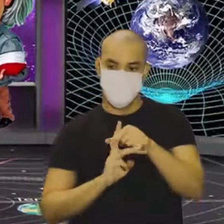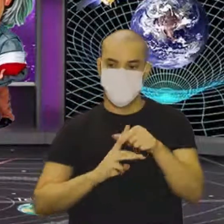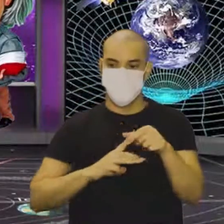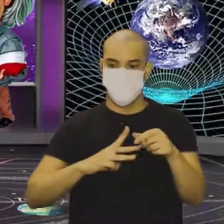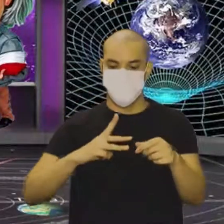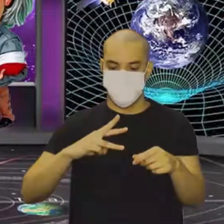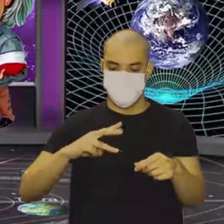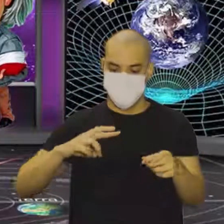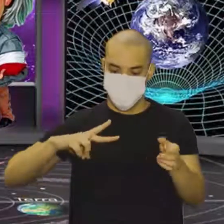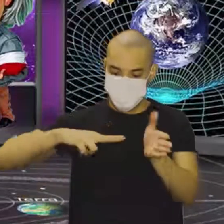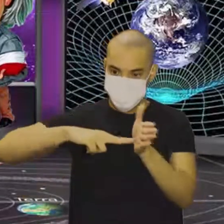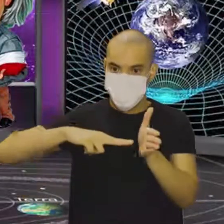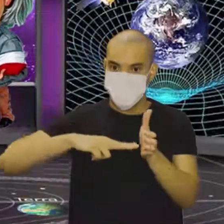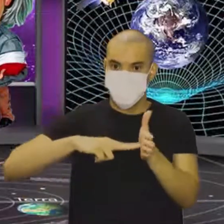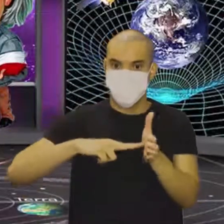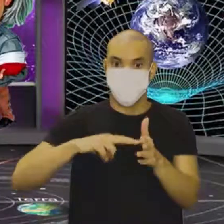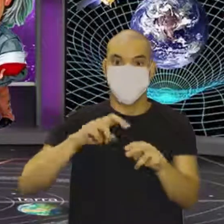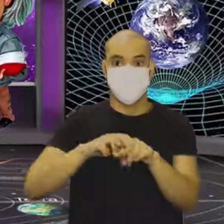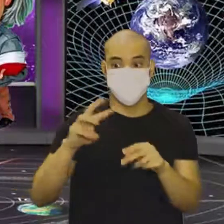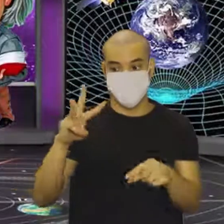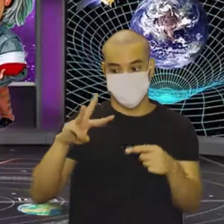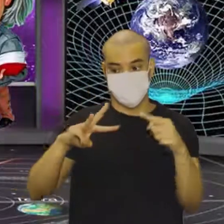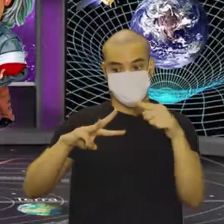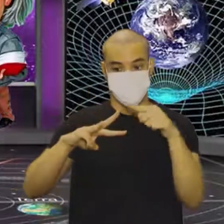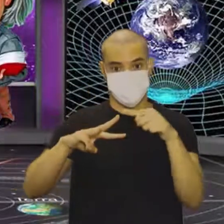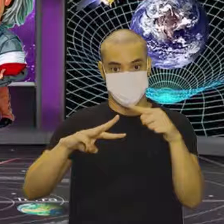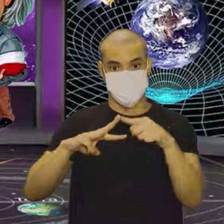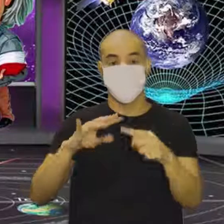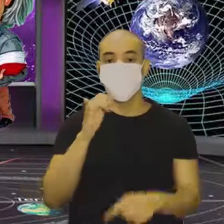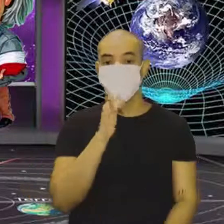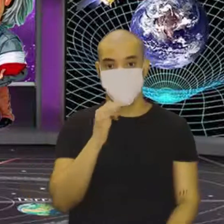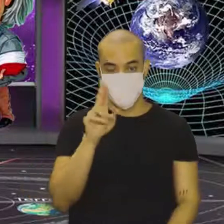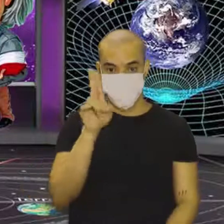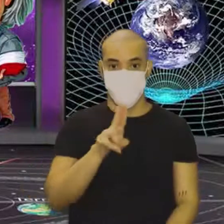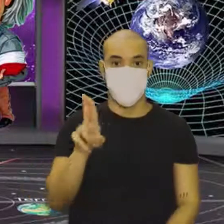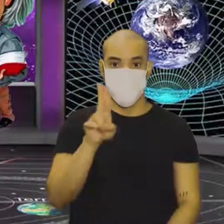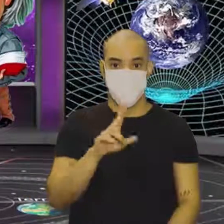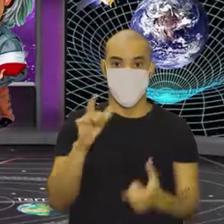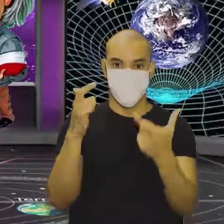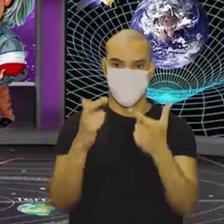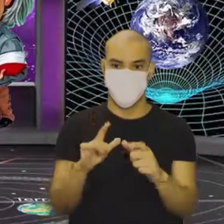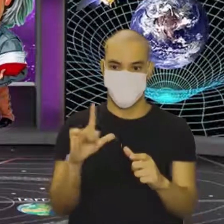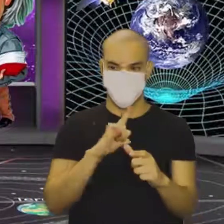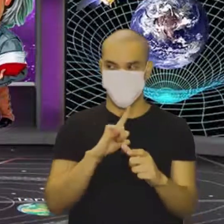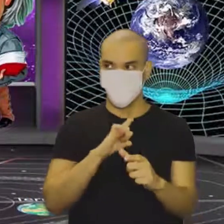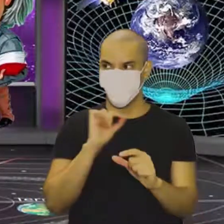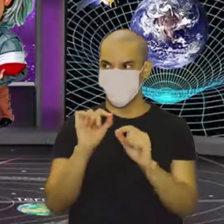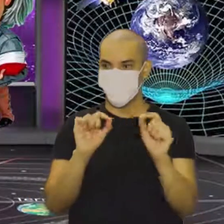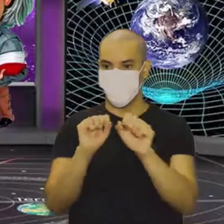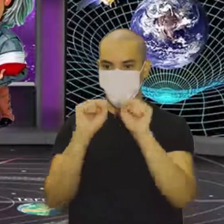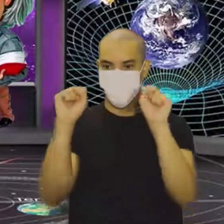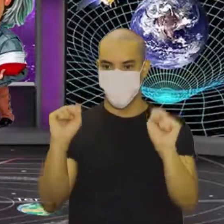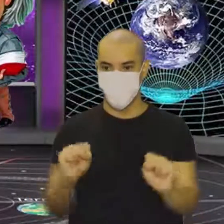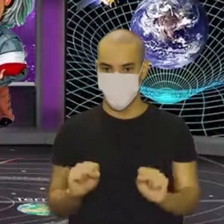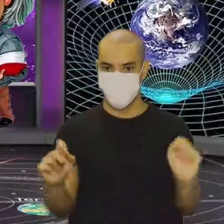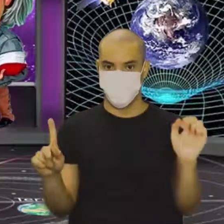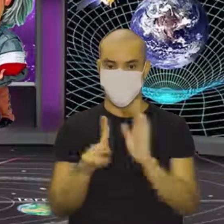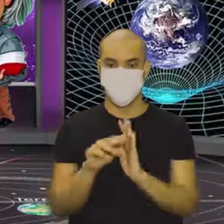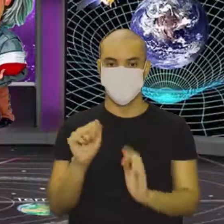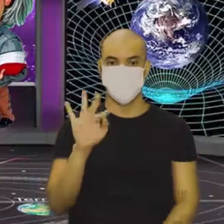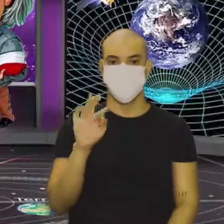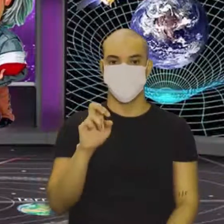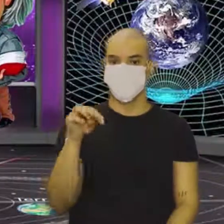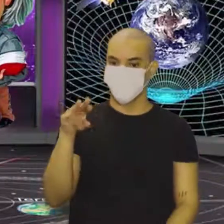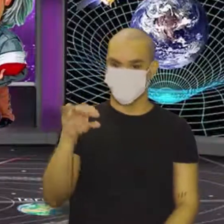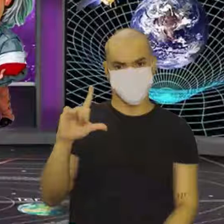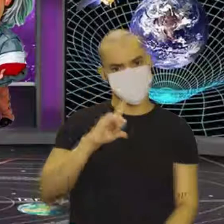né? Então, pessoal, aquele terceiro pino, por exemplo, você pode utilizar em algum lugar que tem aí um sistema de aterramento. São